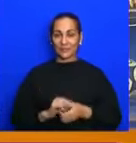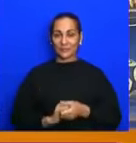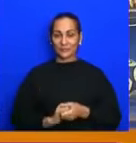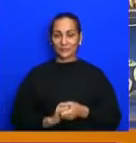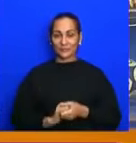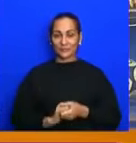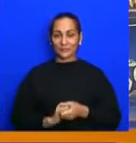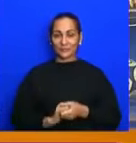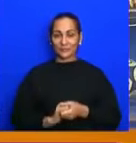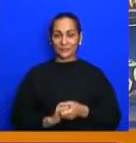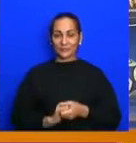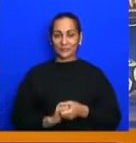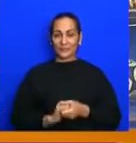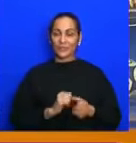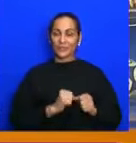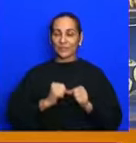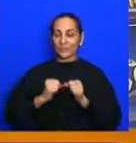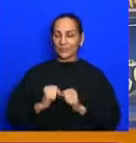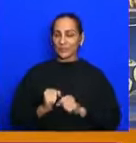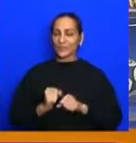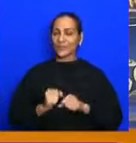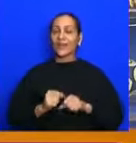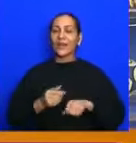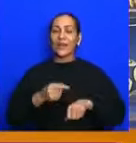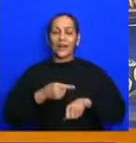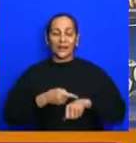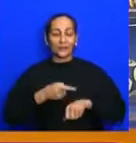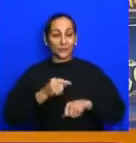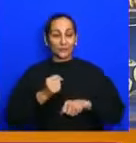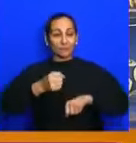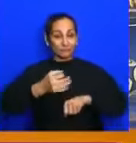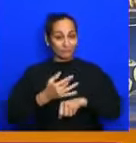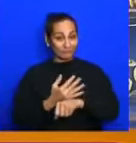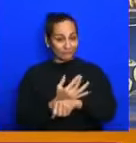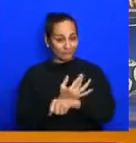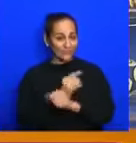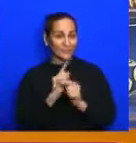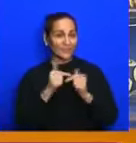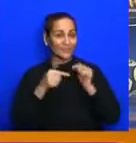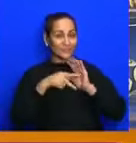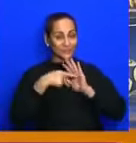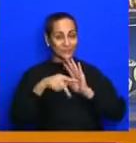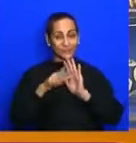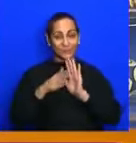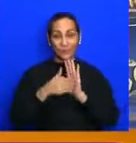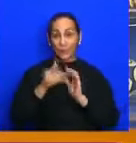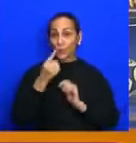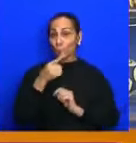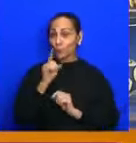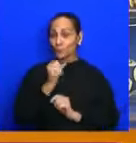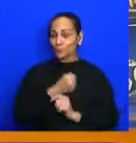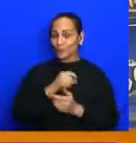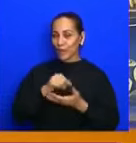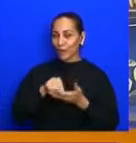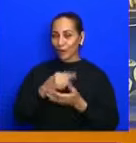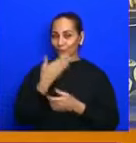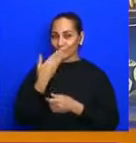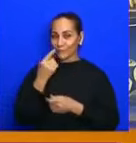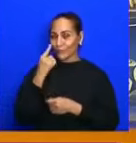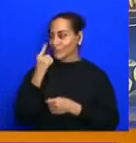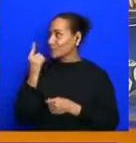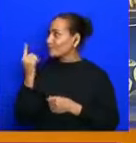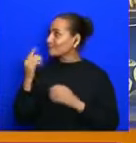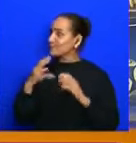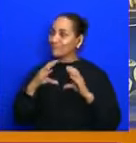cinza 08. E pode ser agora, hein? A emoção da sorte batendo na sua aposta o 15º e último número da Loto